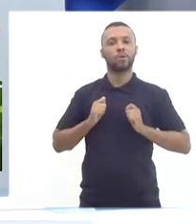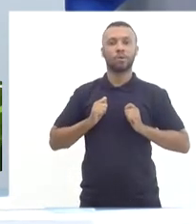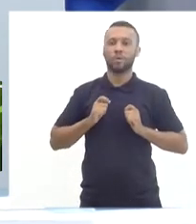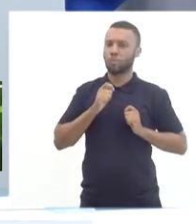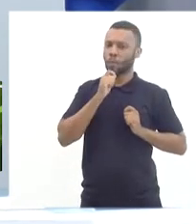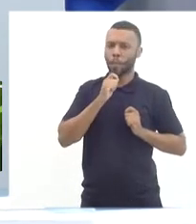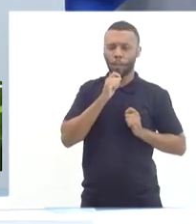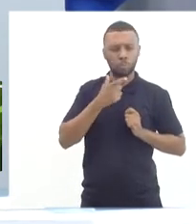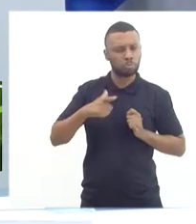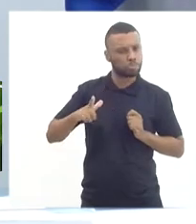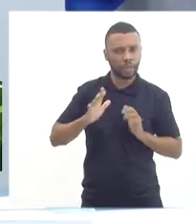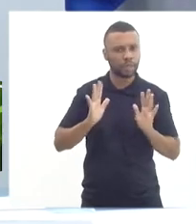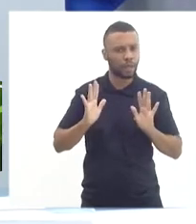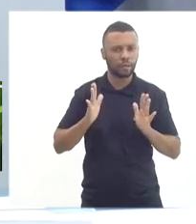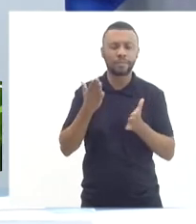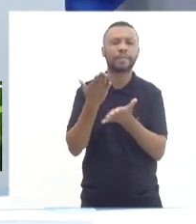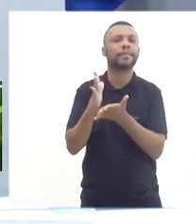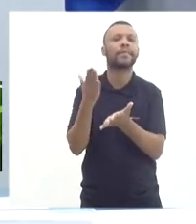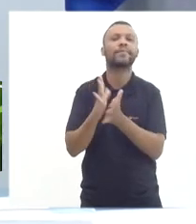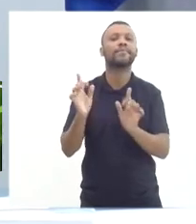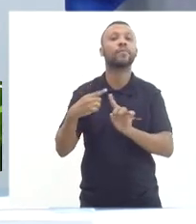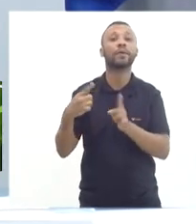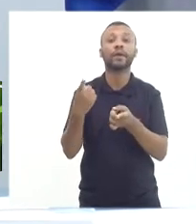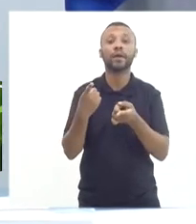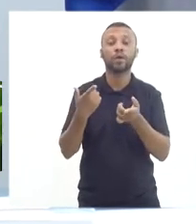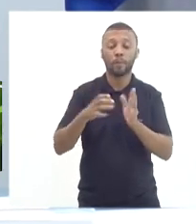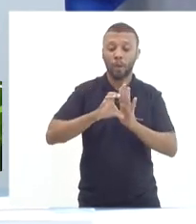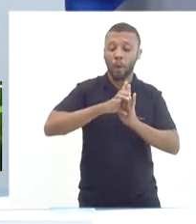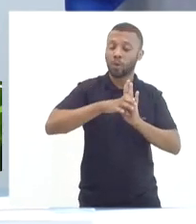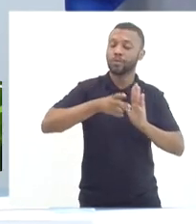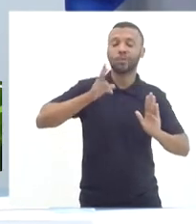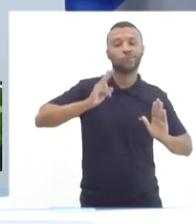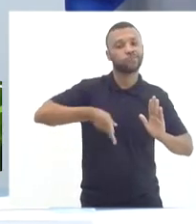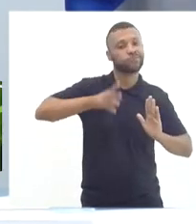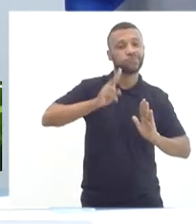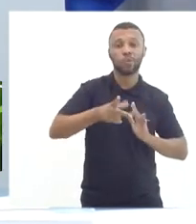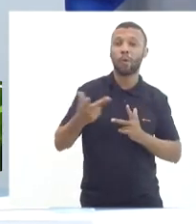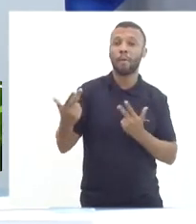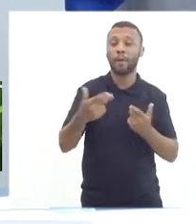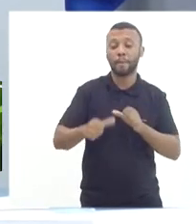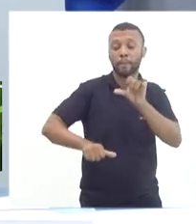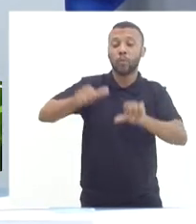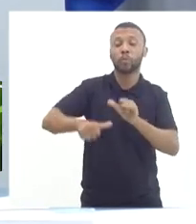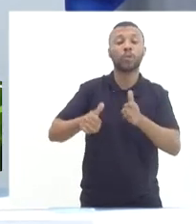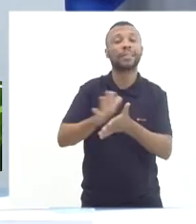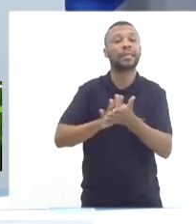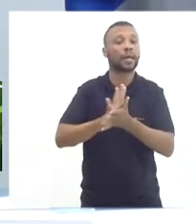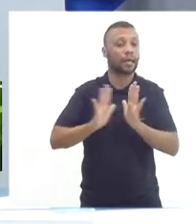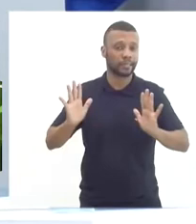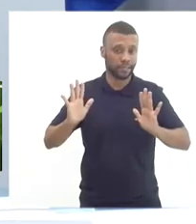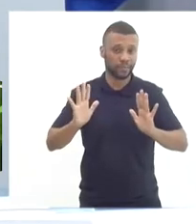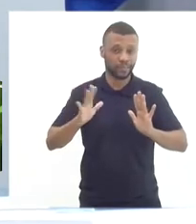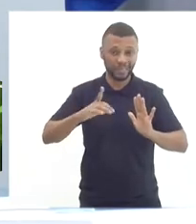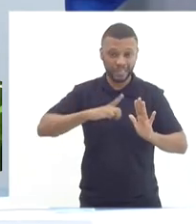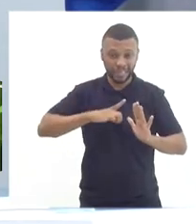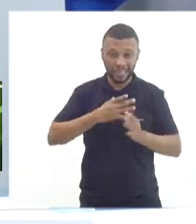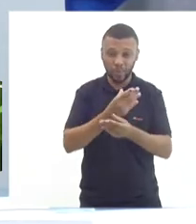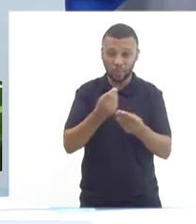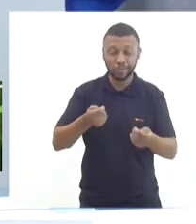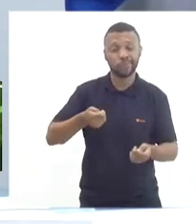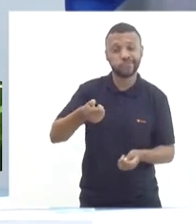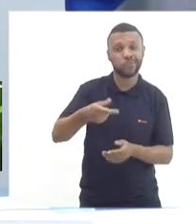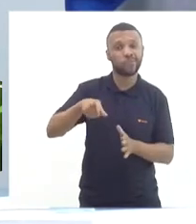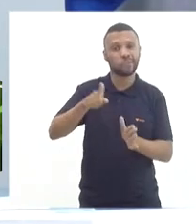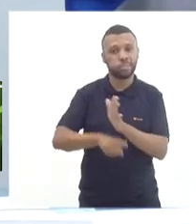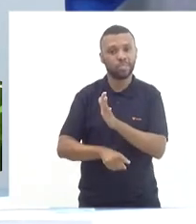porque o meu conceito continua o mesmo. O que mais se tem é benefício fiscal e